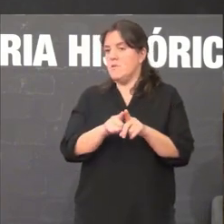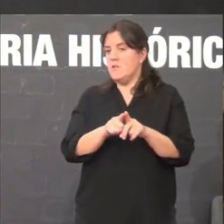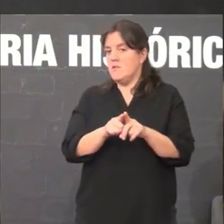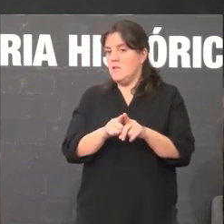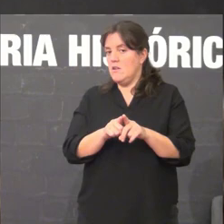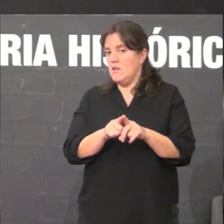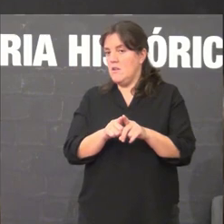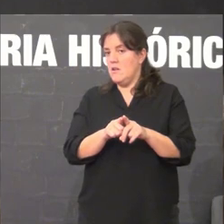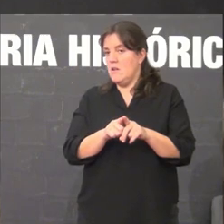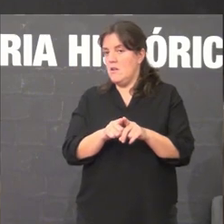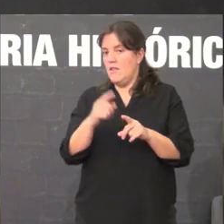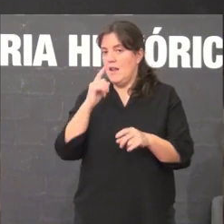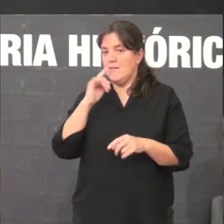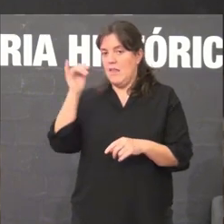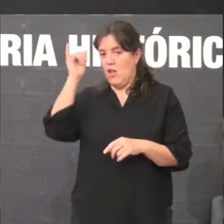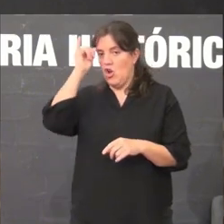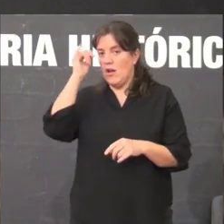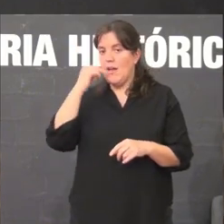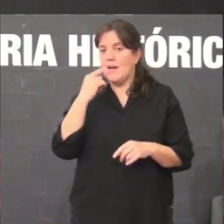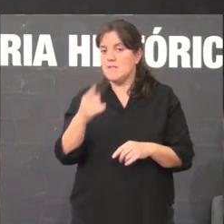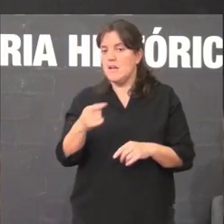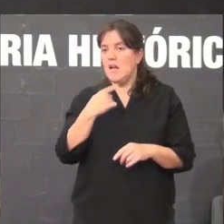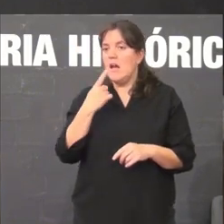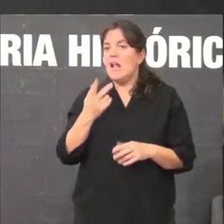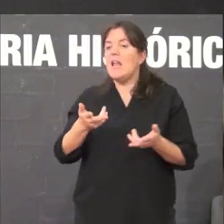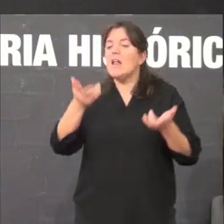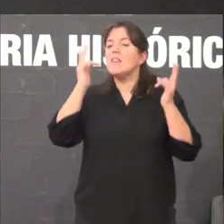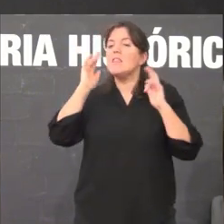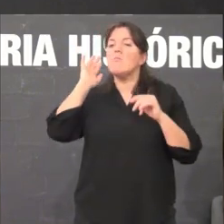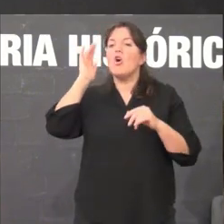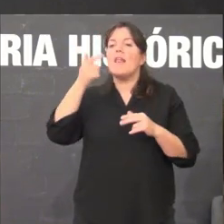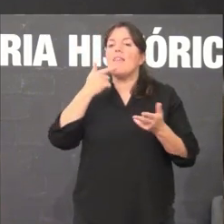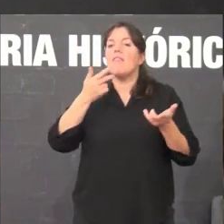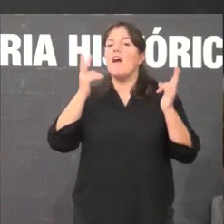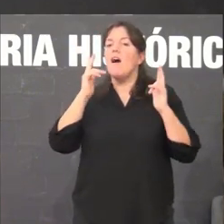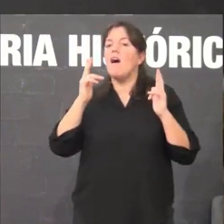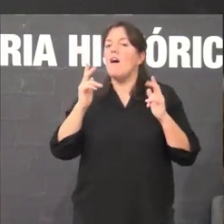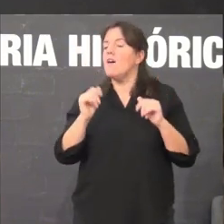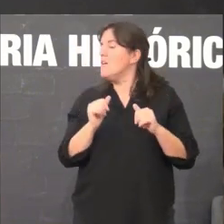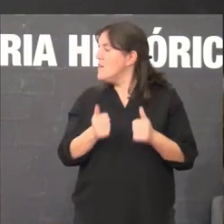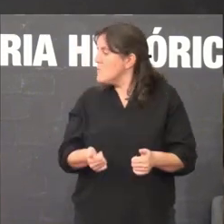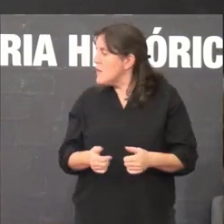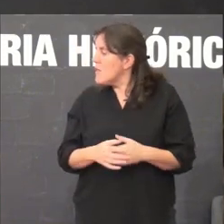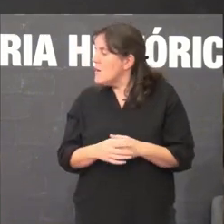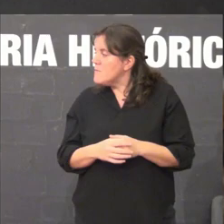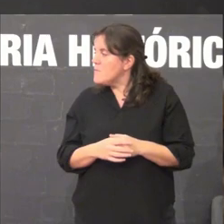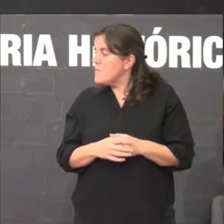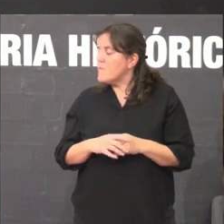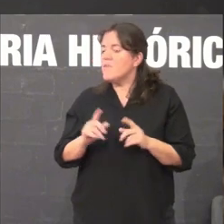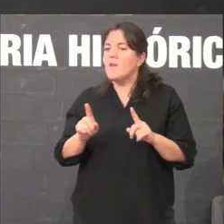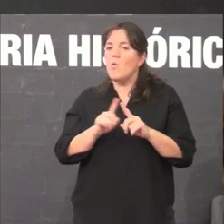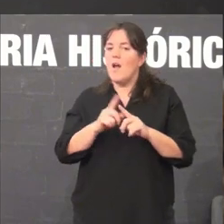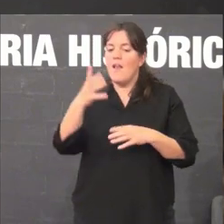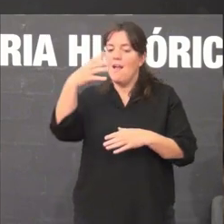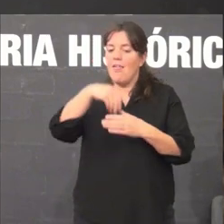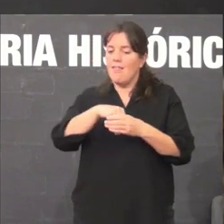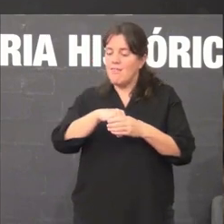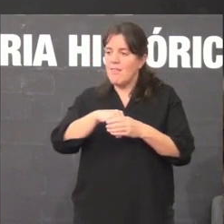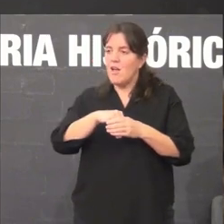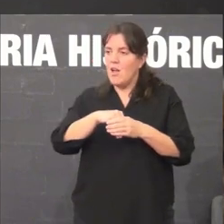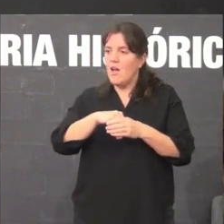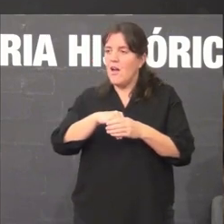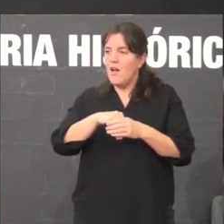e das ideologias, a democracia representativa institui-se, naturaliza-se, passando